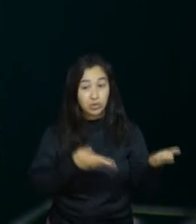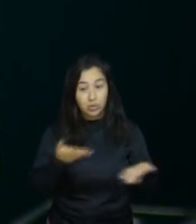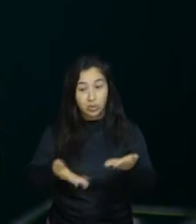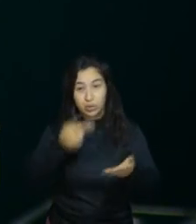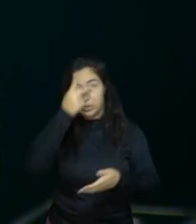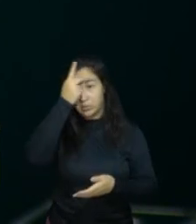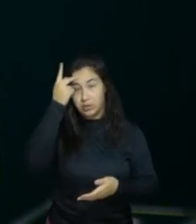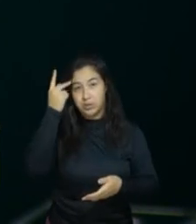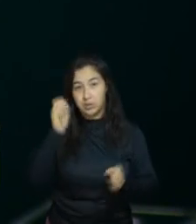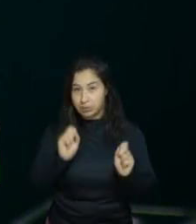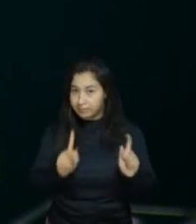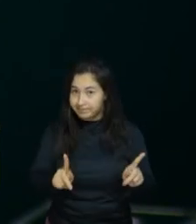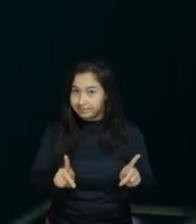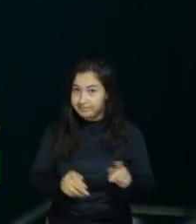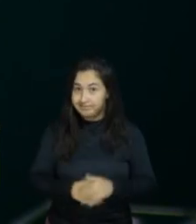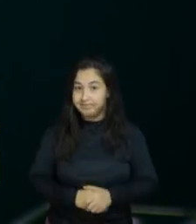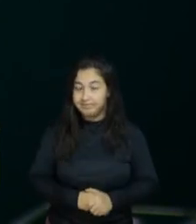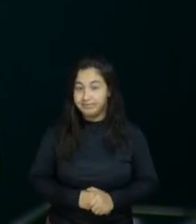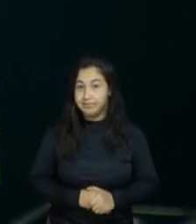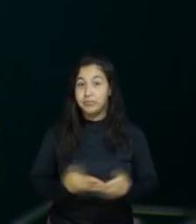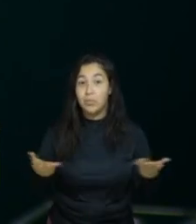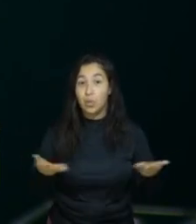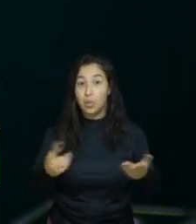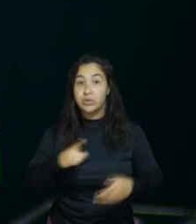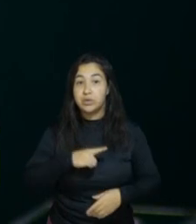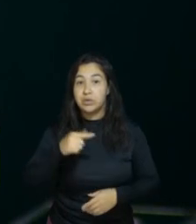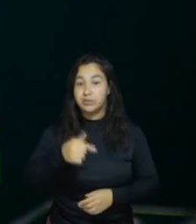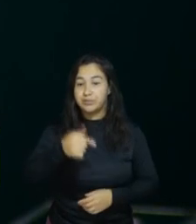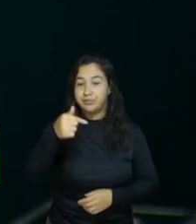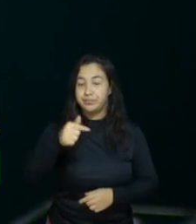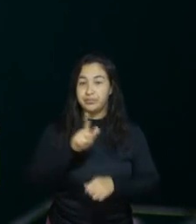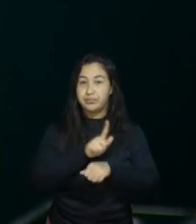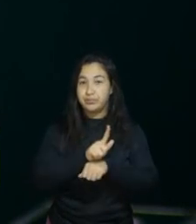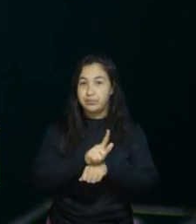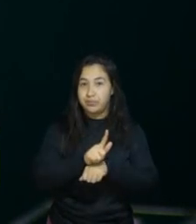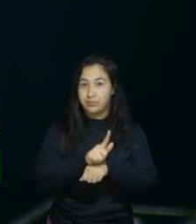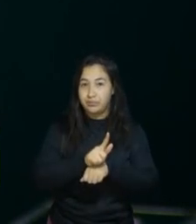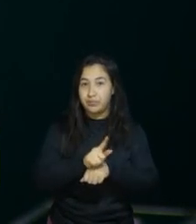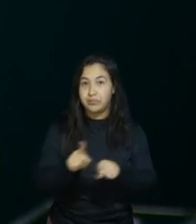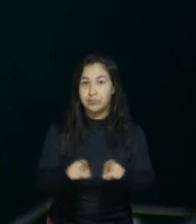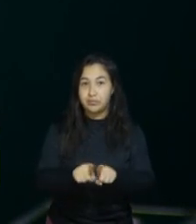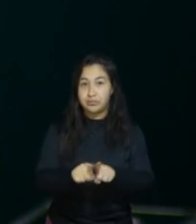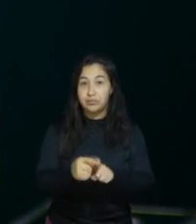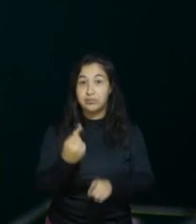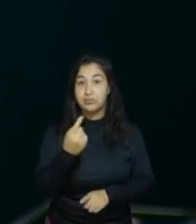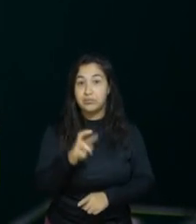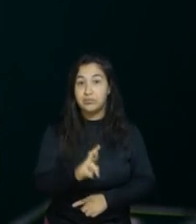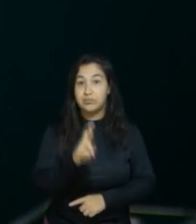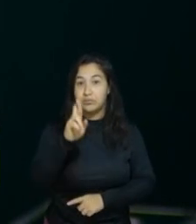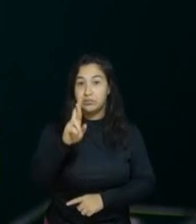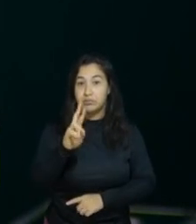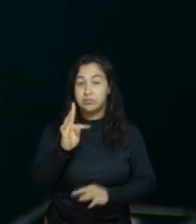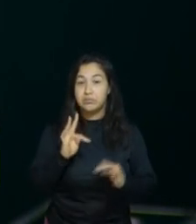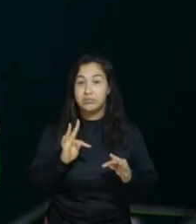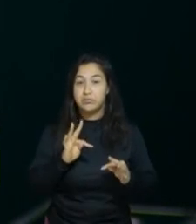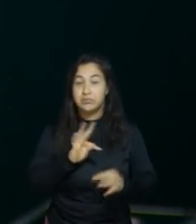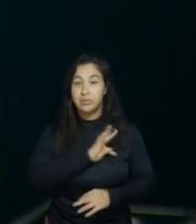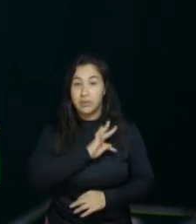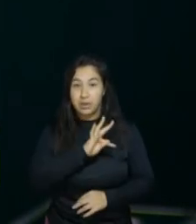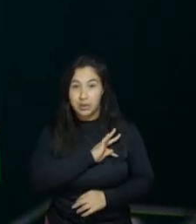Ok? Hoje nós temos 7 gerências e temos o responsável técnico pelo hospital.